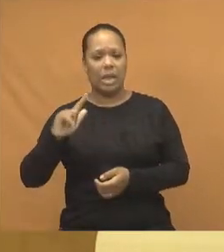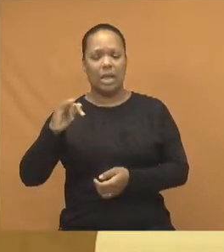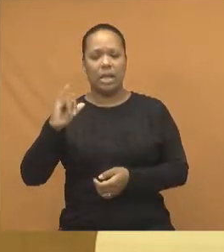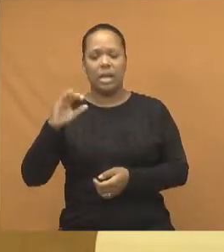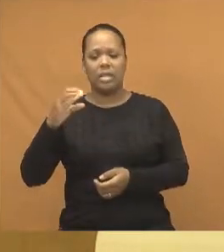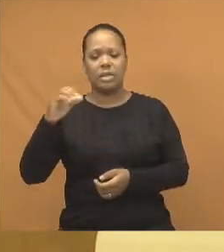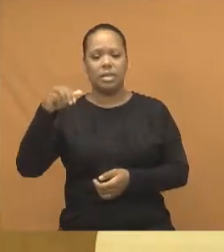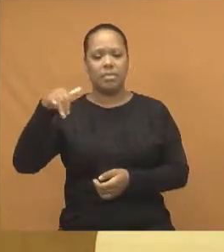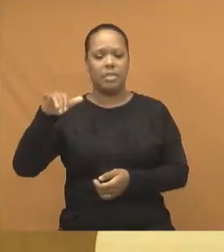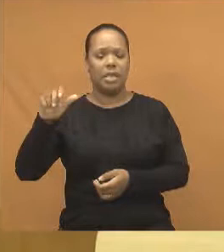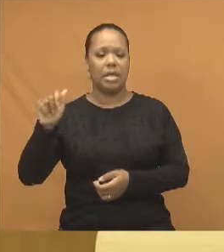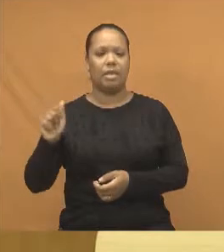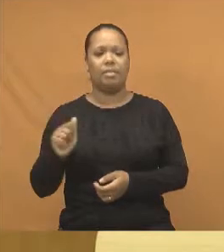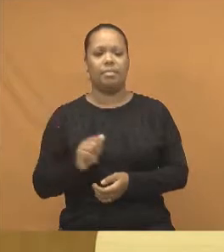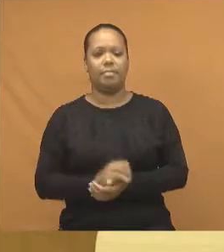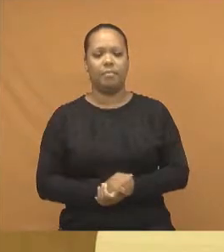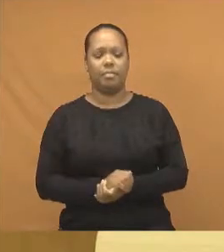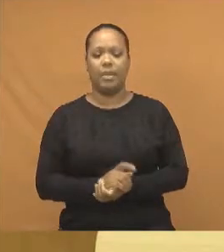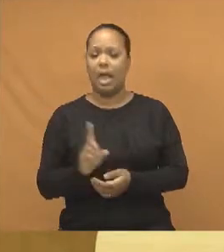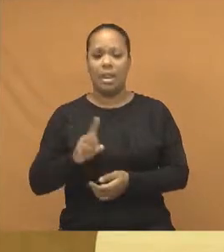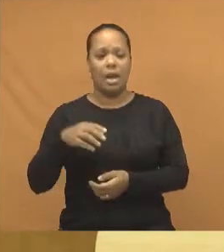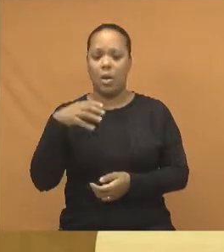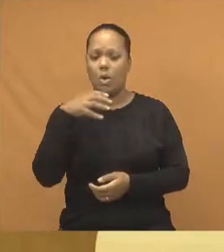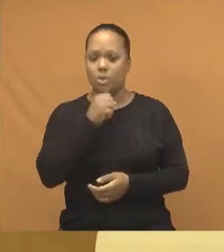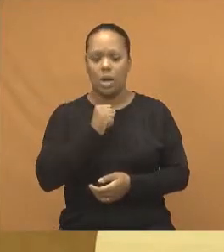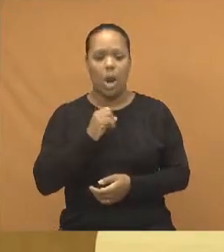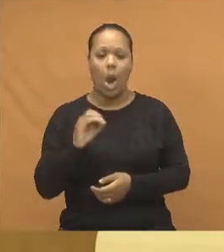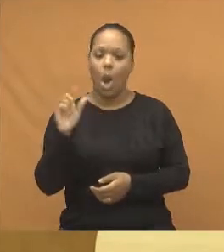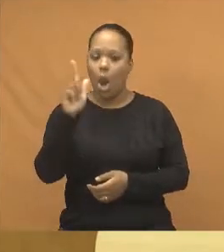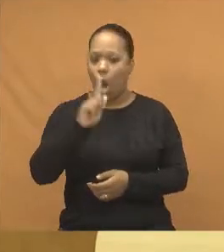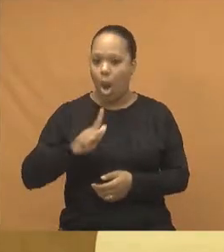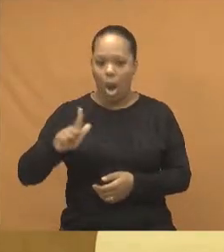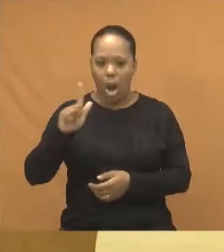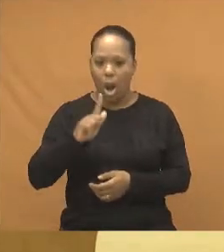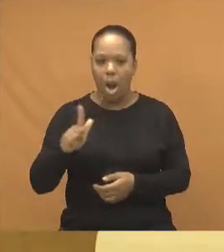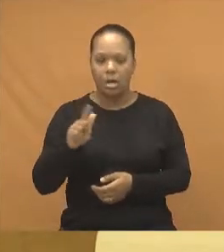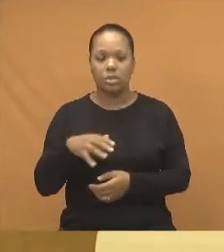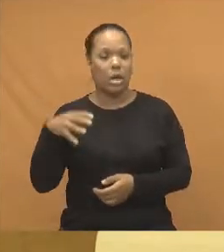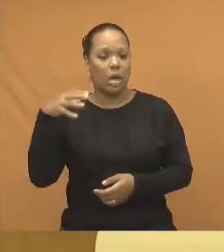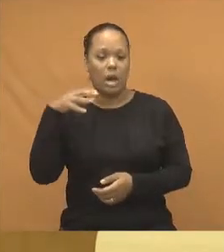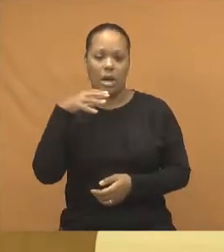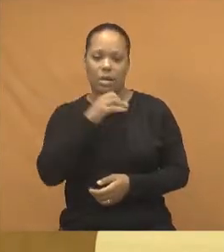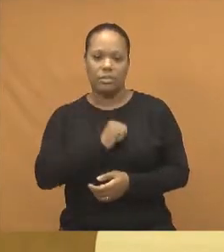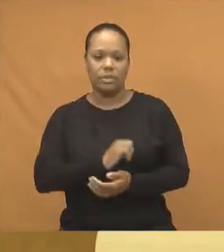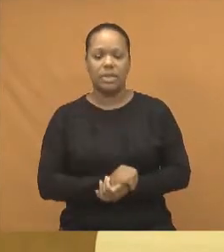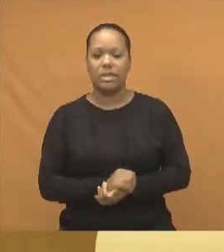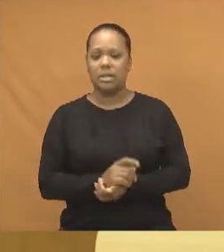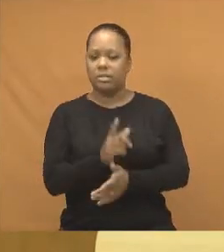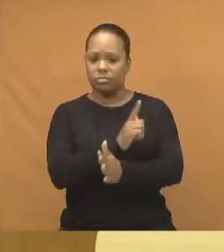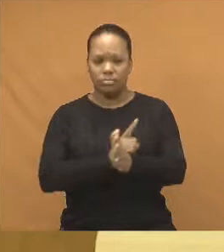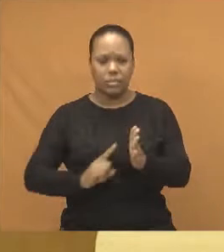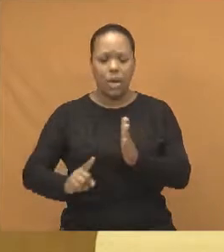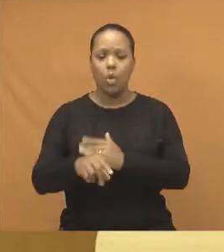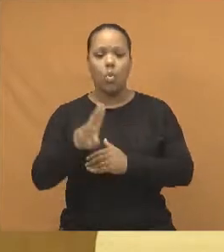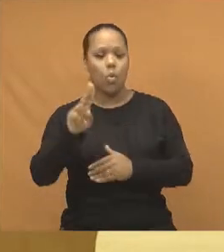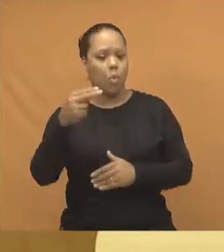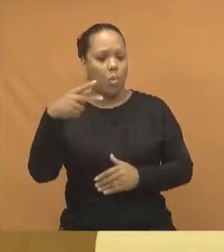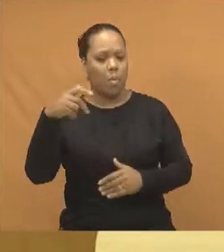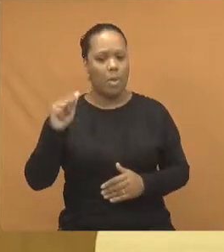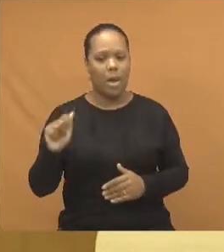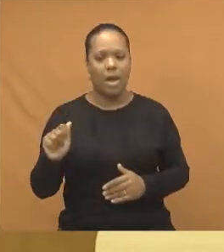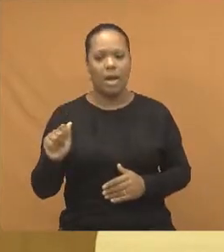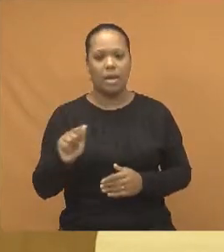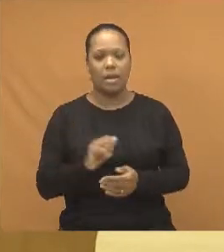nível de diabetes. Não urgência. Óbvio, claramente, urgência tem que ser tratado em UPA, tem que